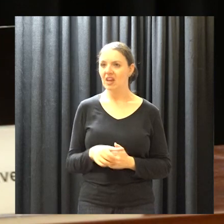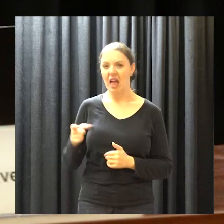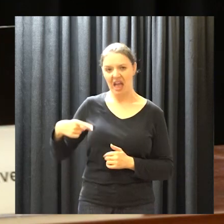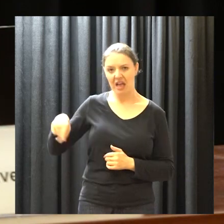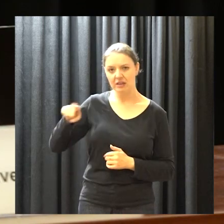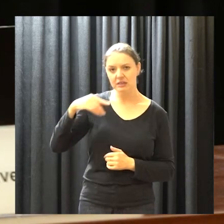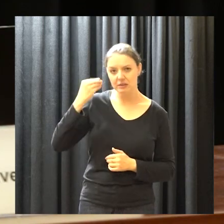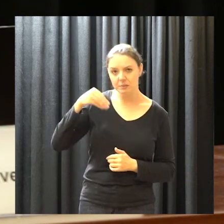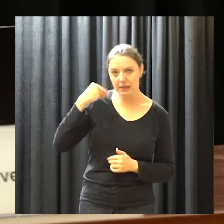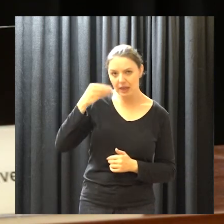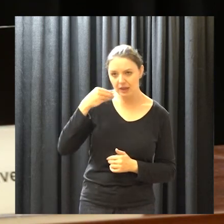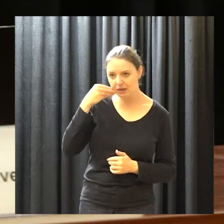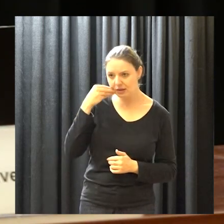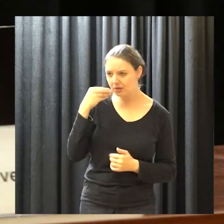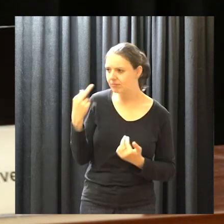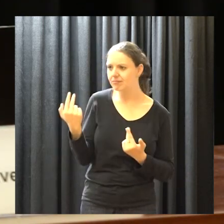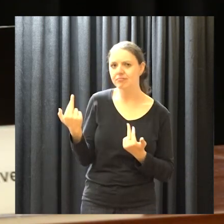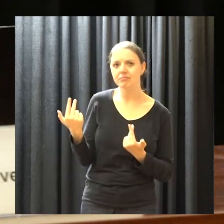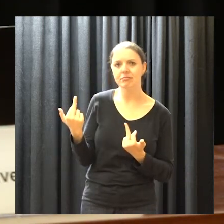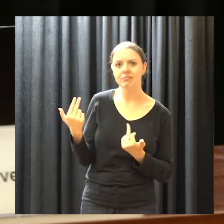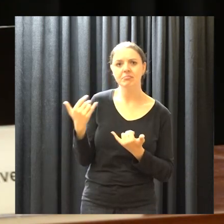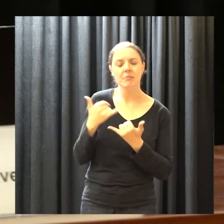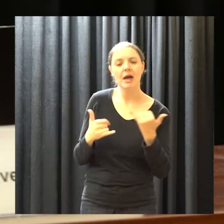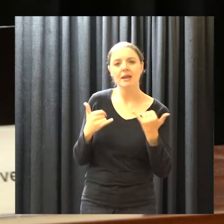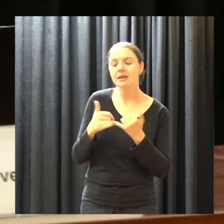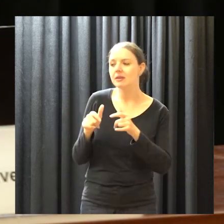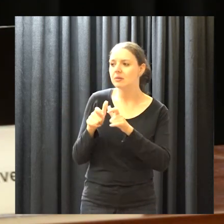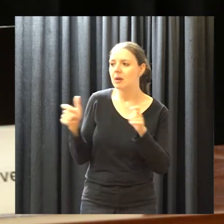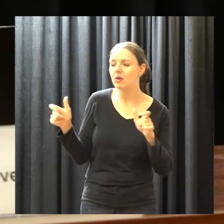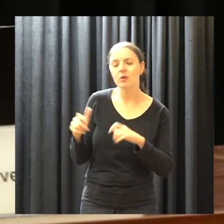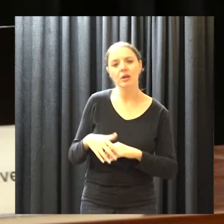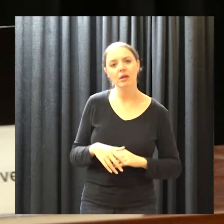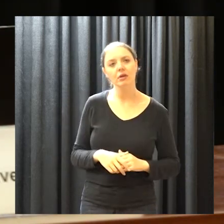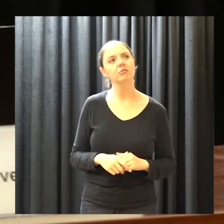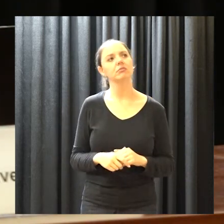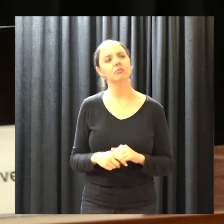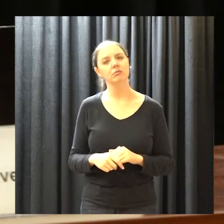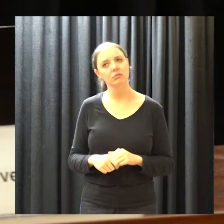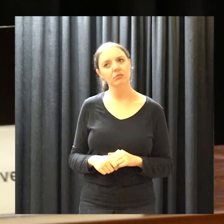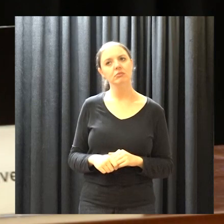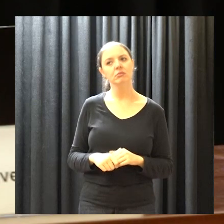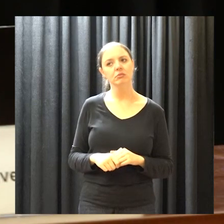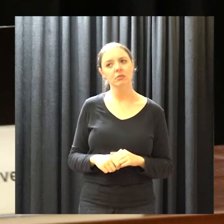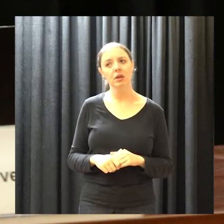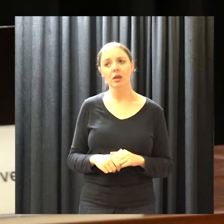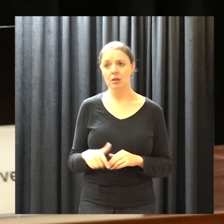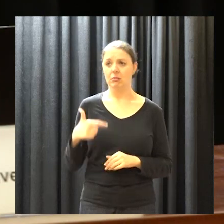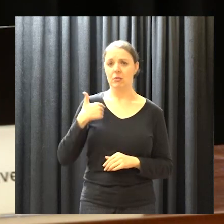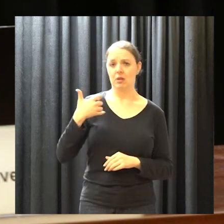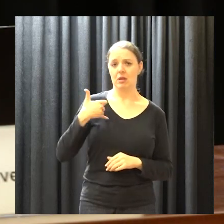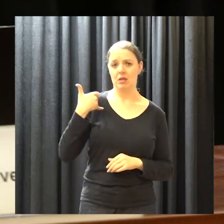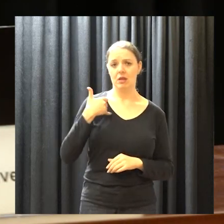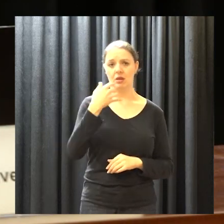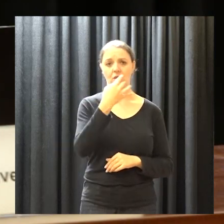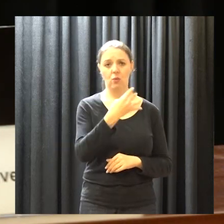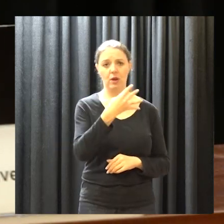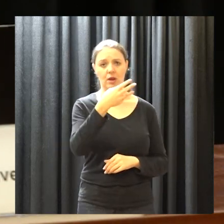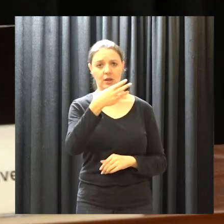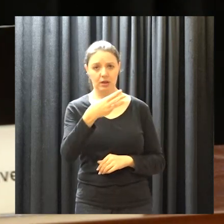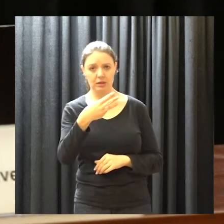em grande parte, foram minhas vivências. Diante disso, resolvi buscar, aos 43 anos, uma